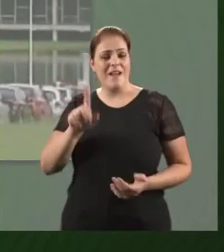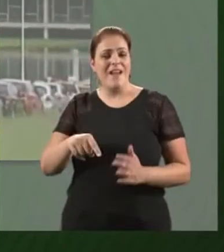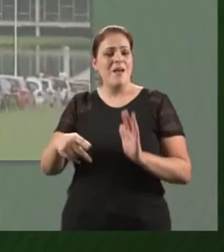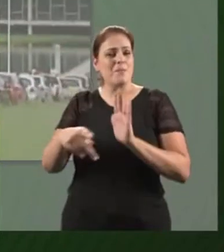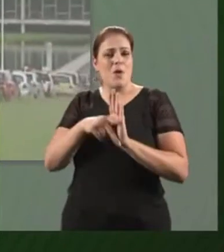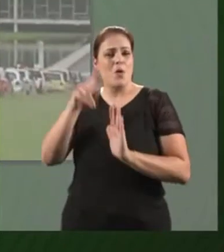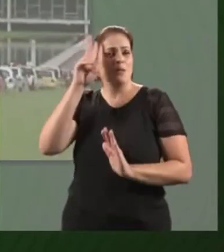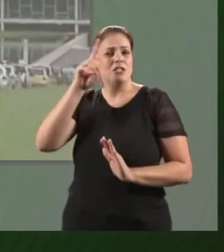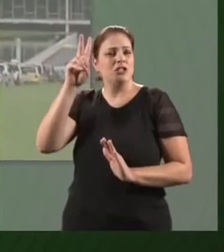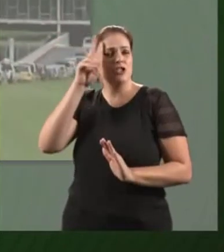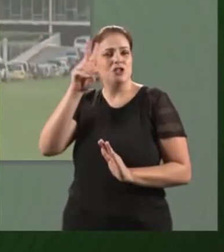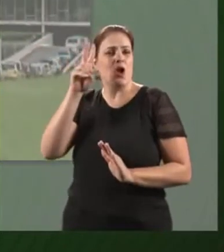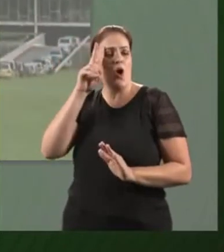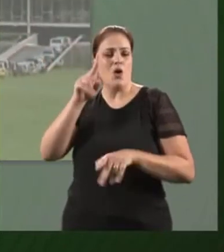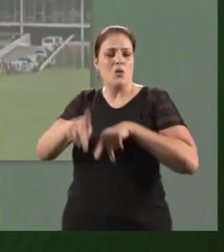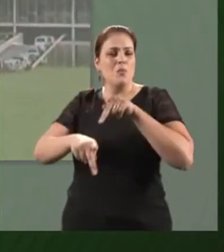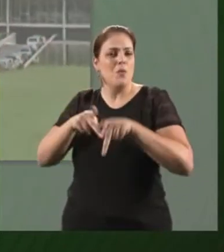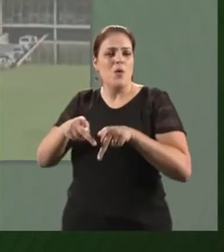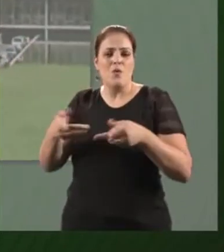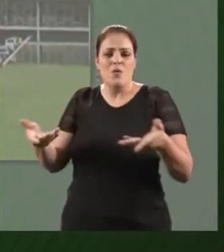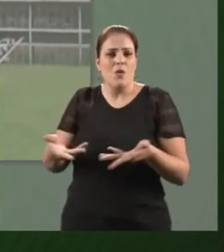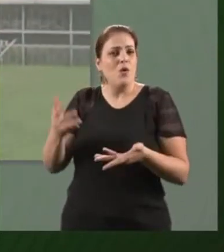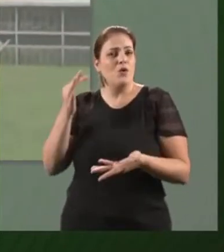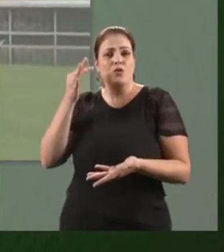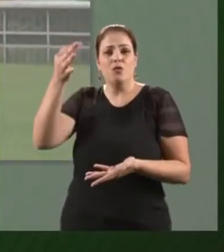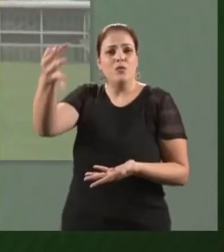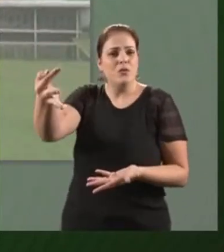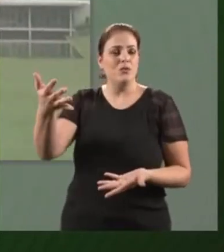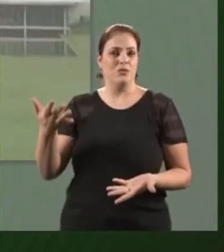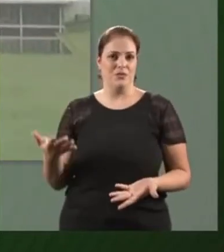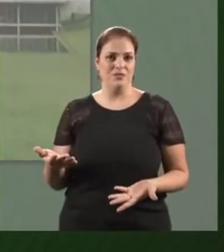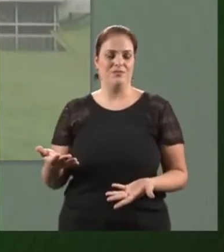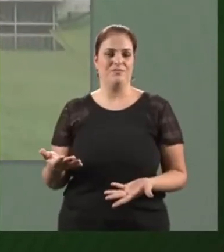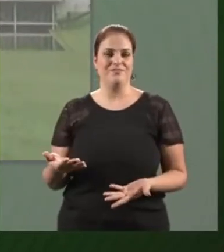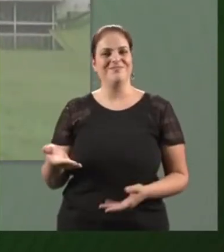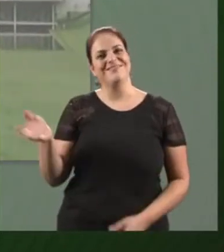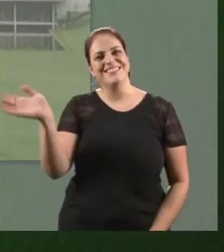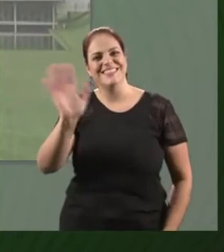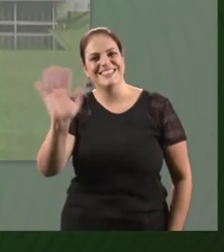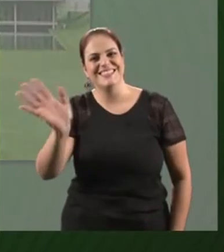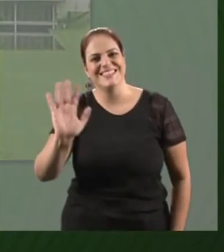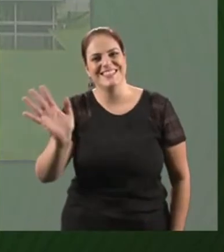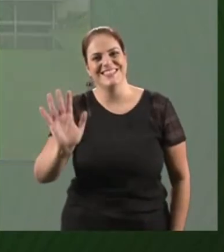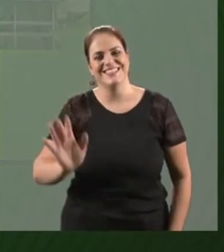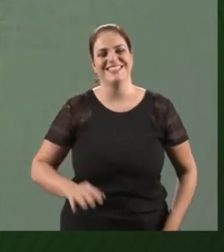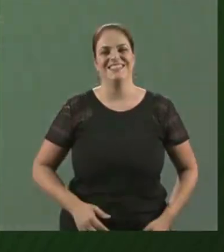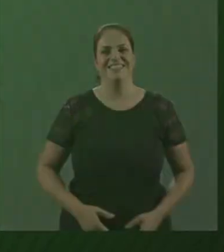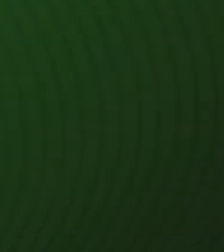história, o presente e o futuro dos povos. Até a próxima!